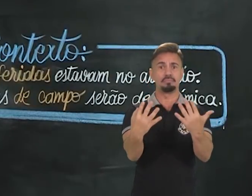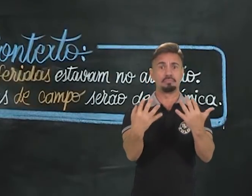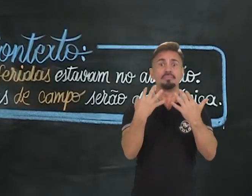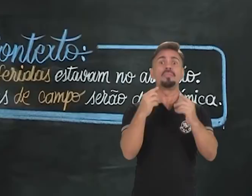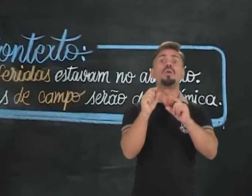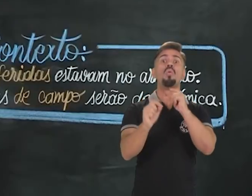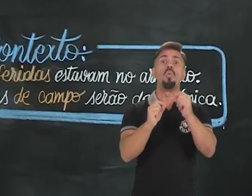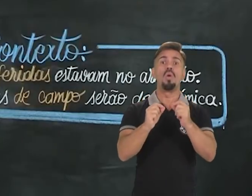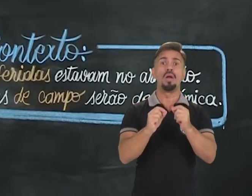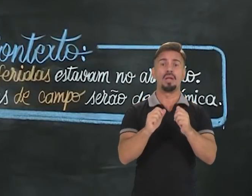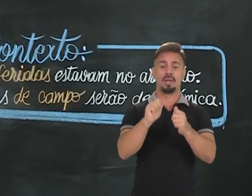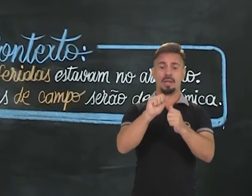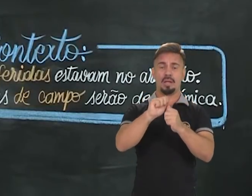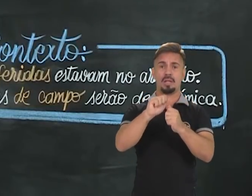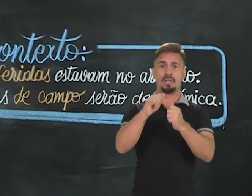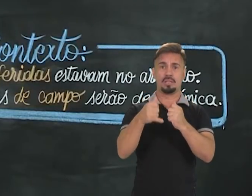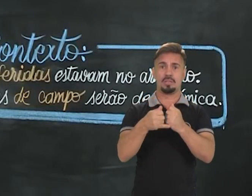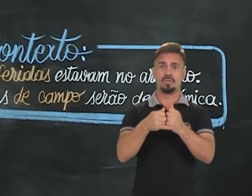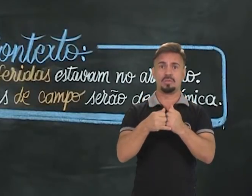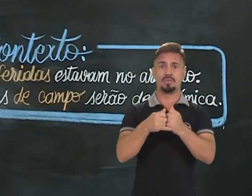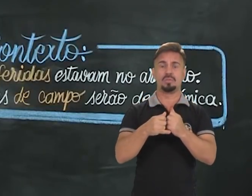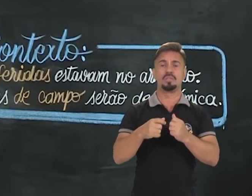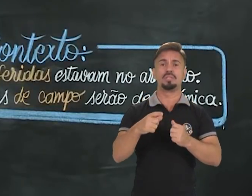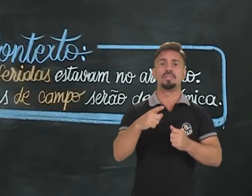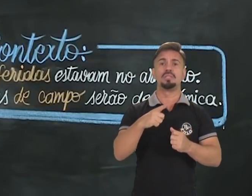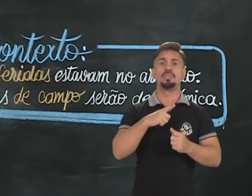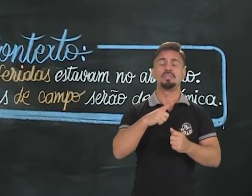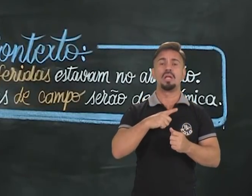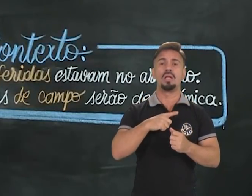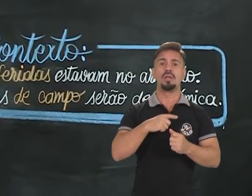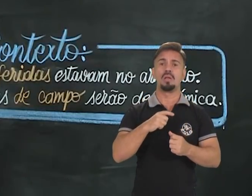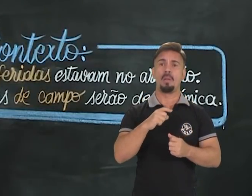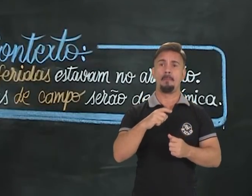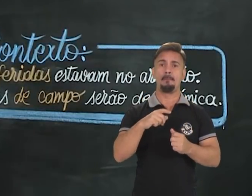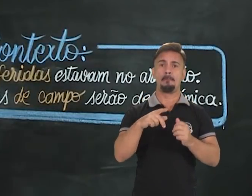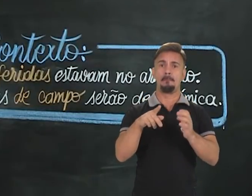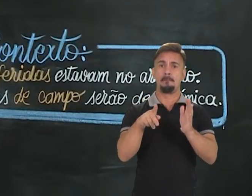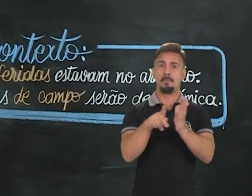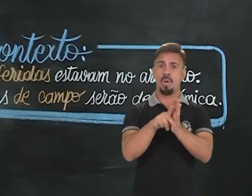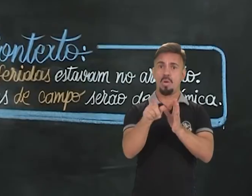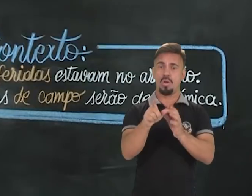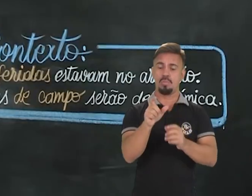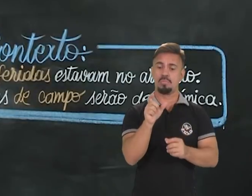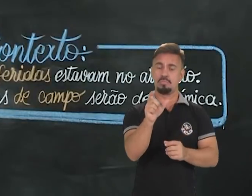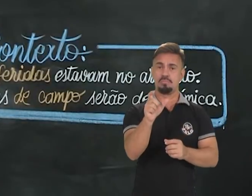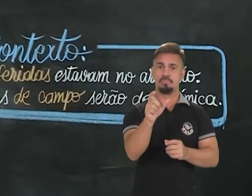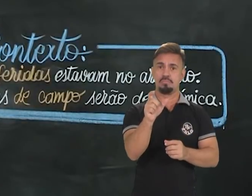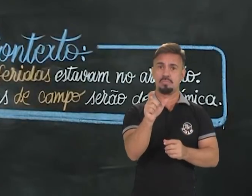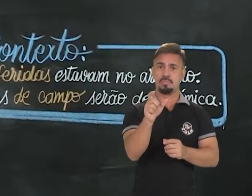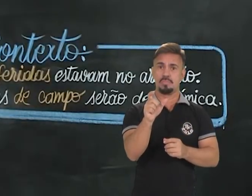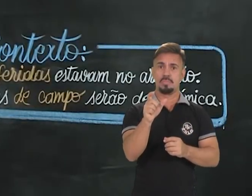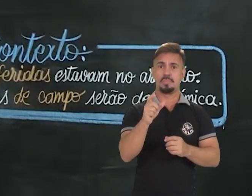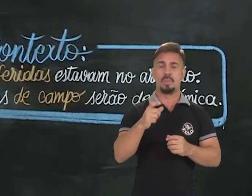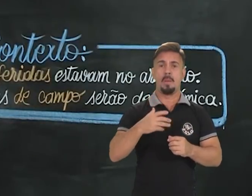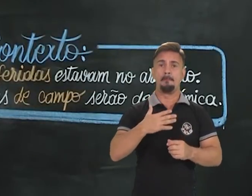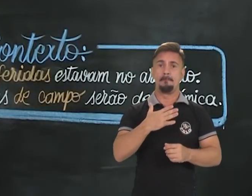atenção primeiro para os adjuntos. Eu tenho o pronome minhas, que é um pronome possessivo,